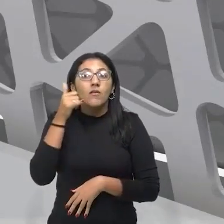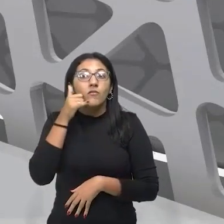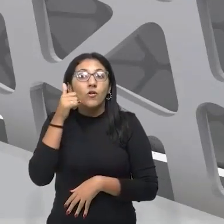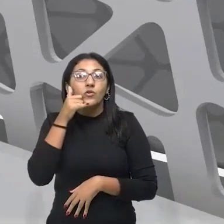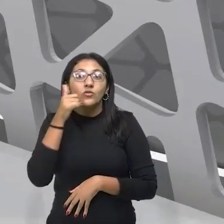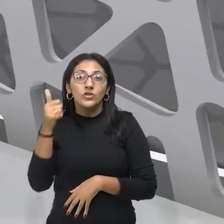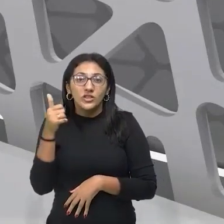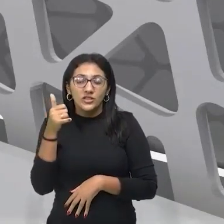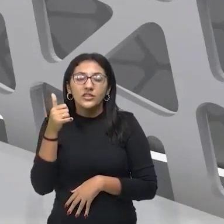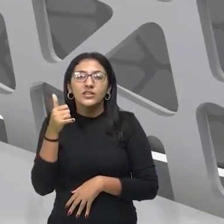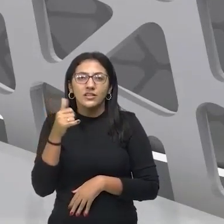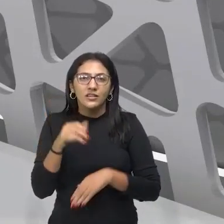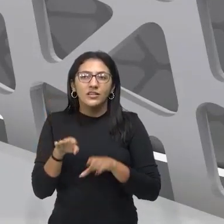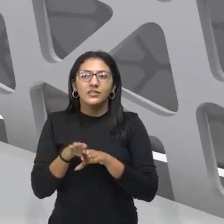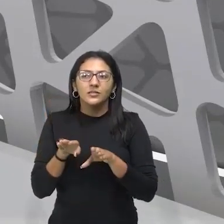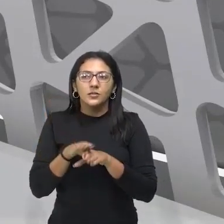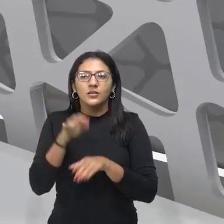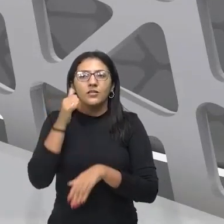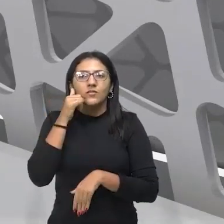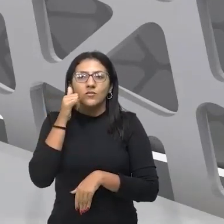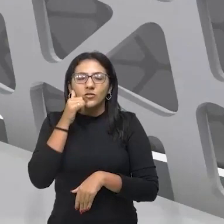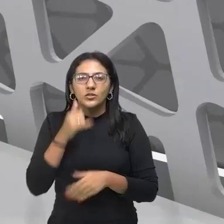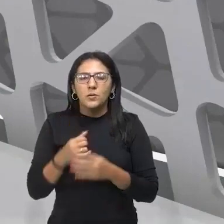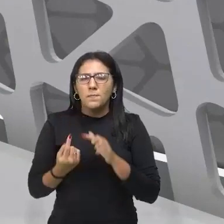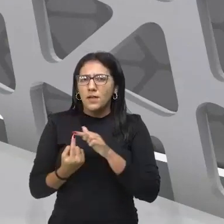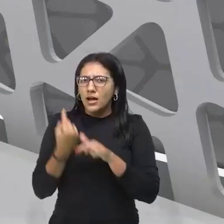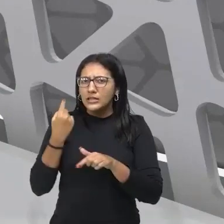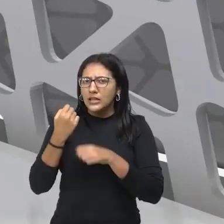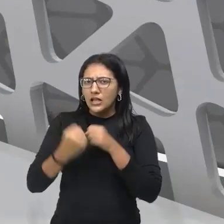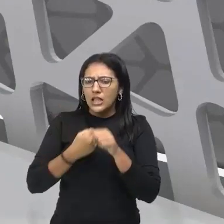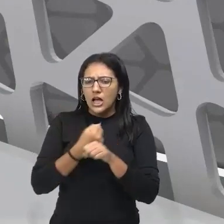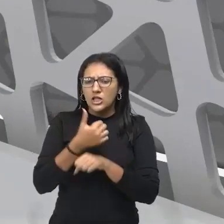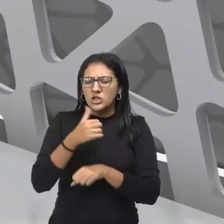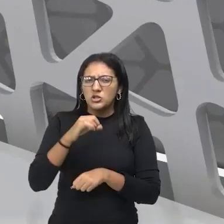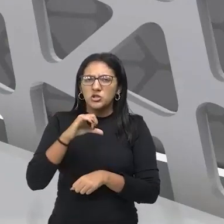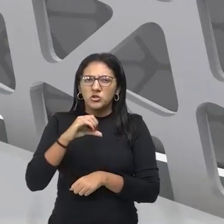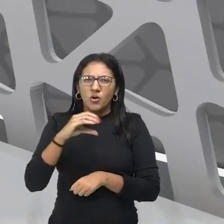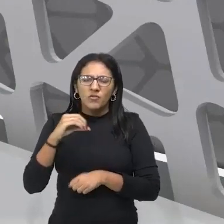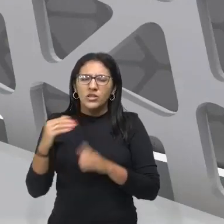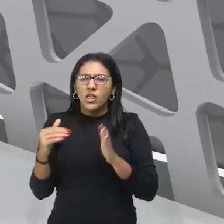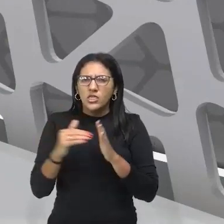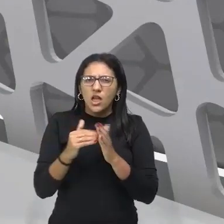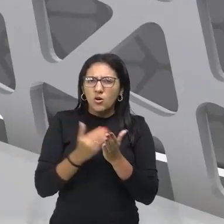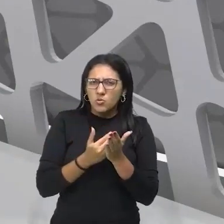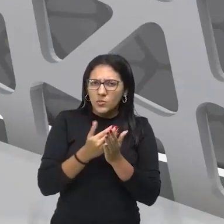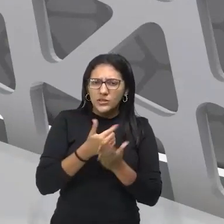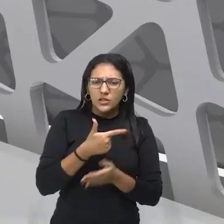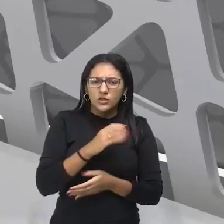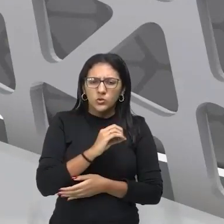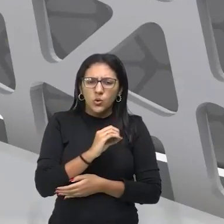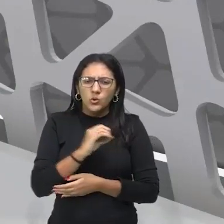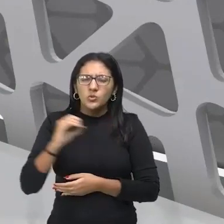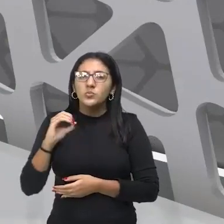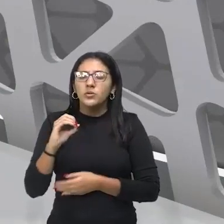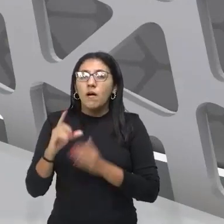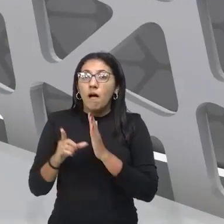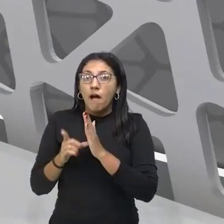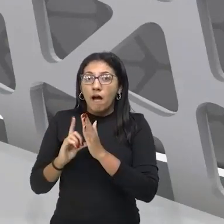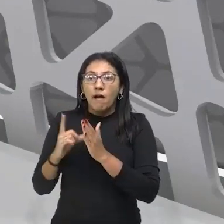O setor da telefonia, lembrei agora, o setor da telefonia, Nos anos 90, por exemplo, até